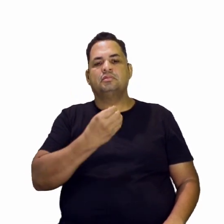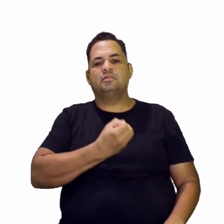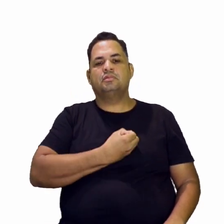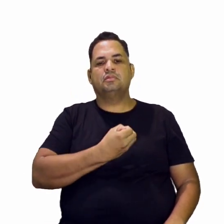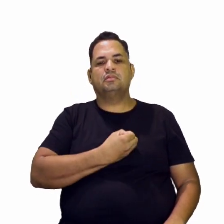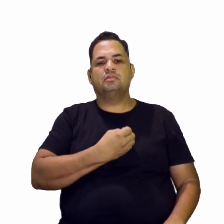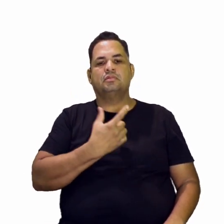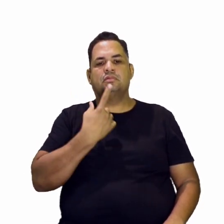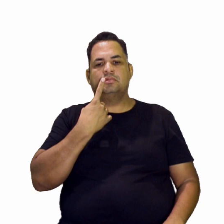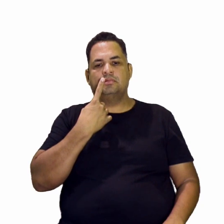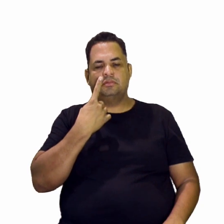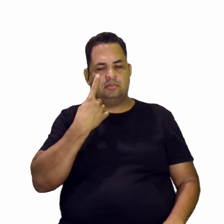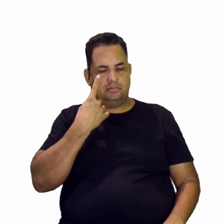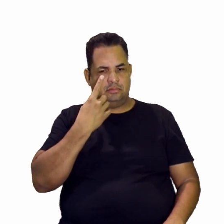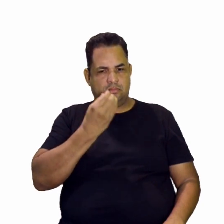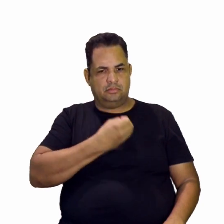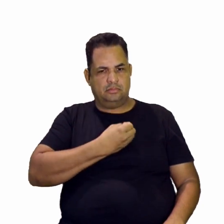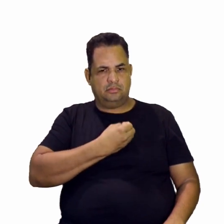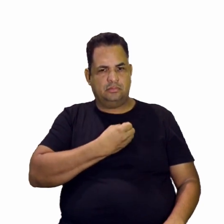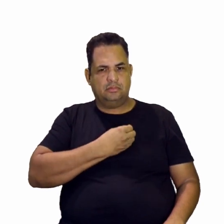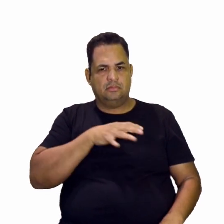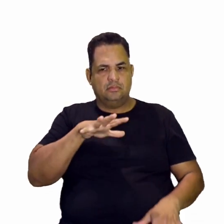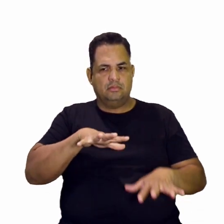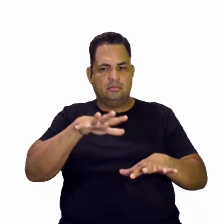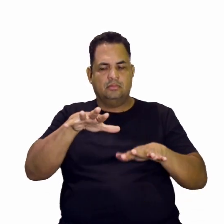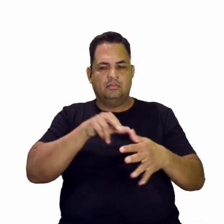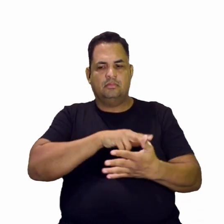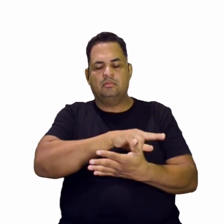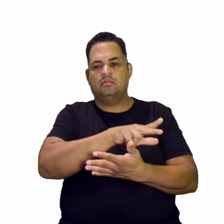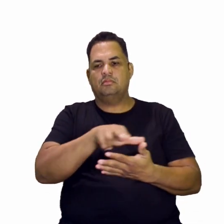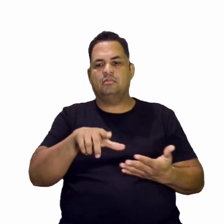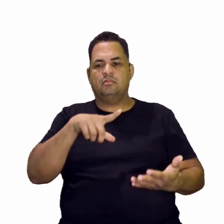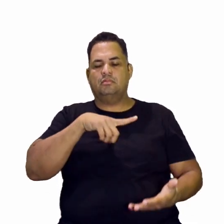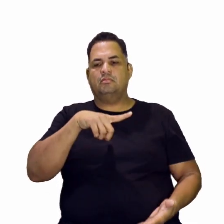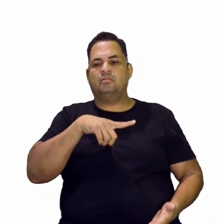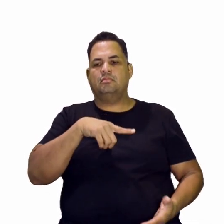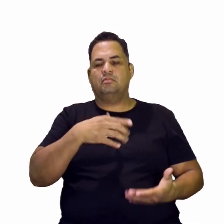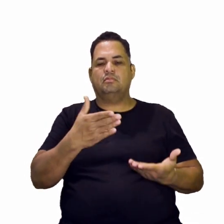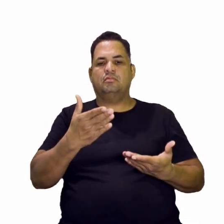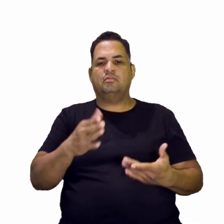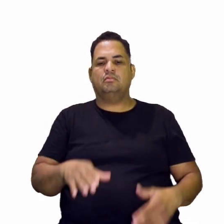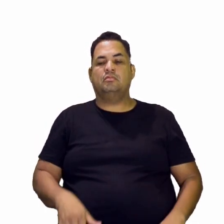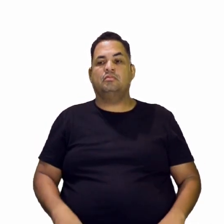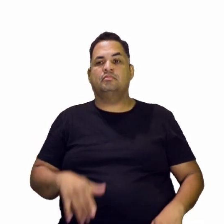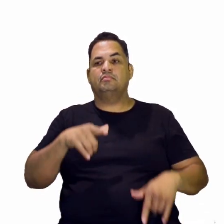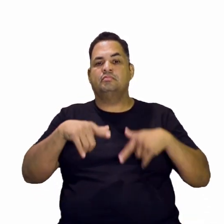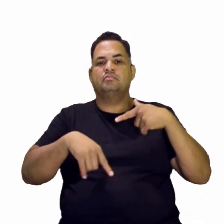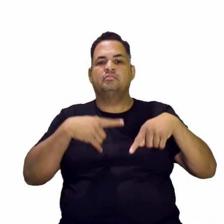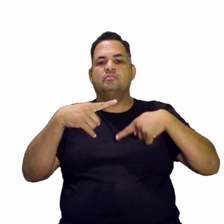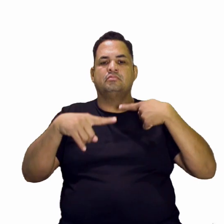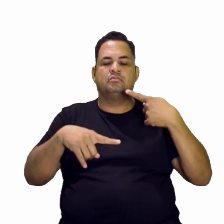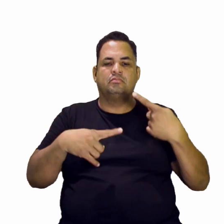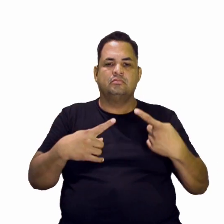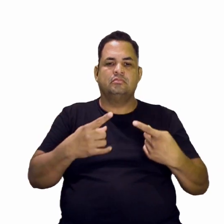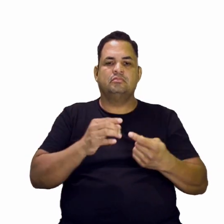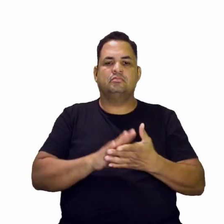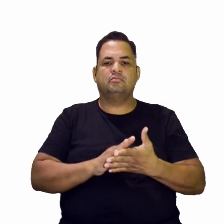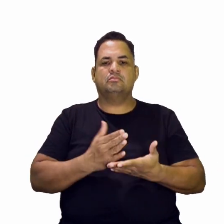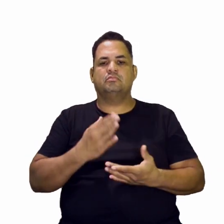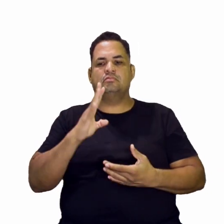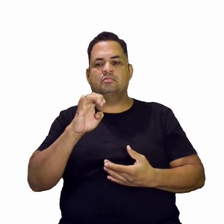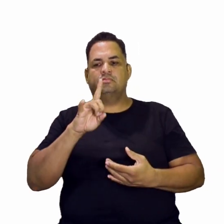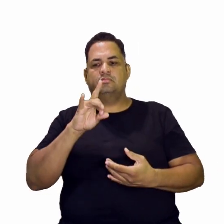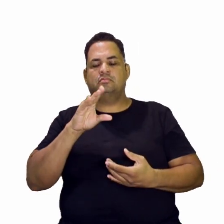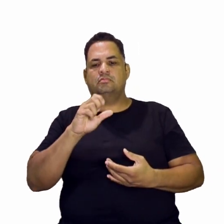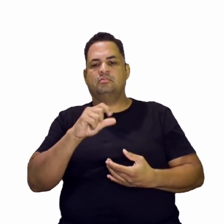números parezinhos de patas, tá? E aí a gente vai ter essa questão aí, a gente vai trabalhar depois, né? Dos